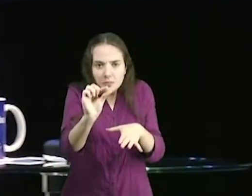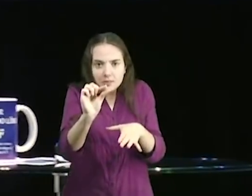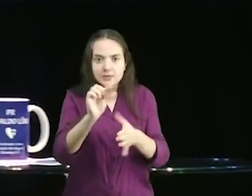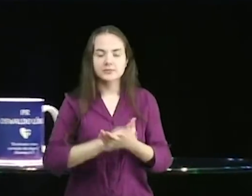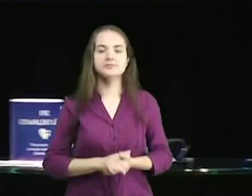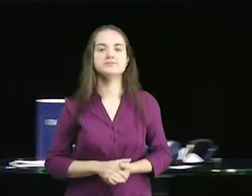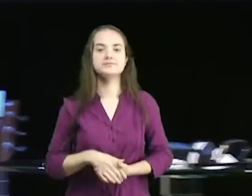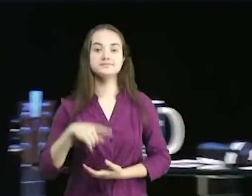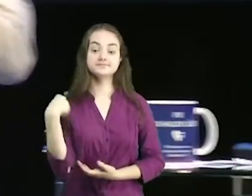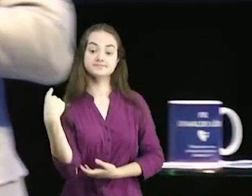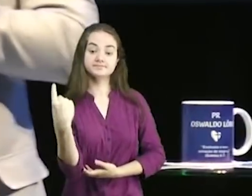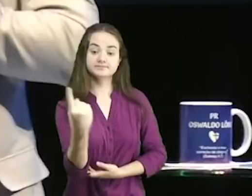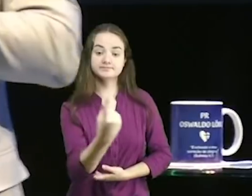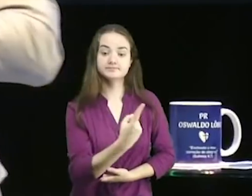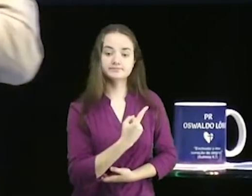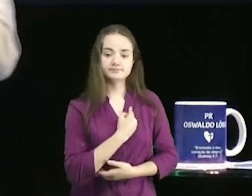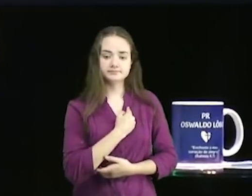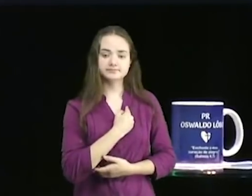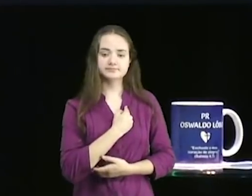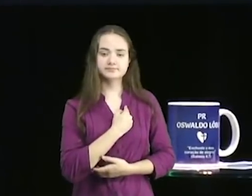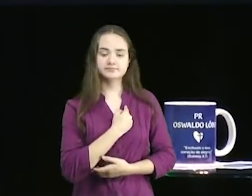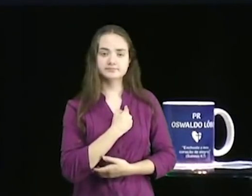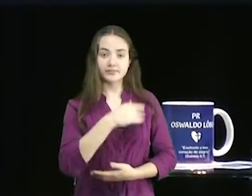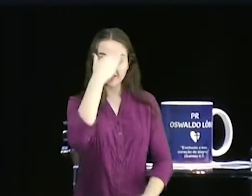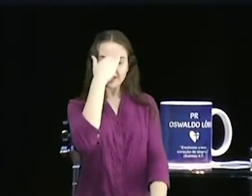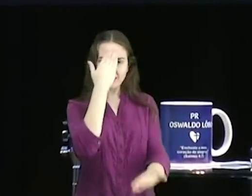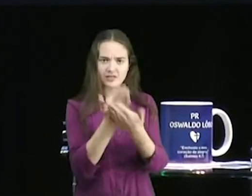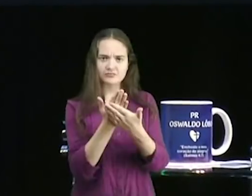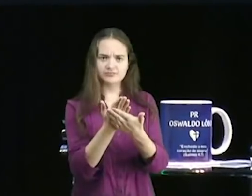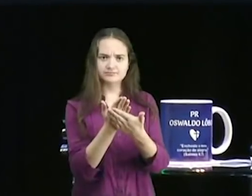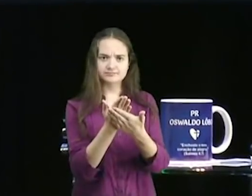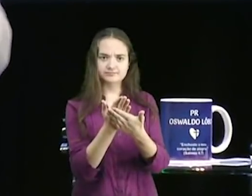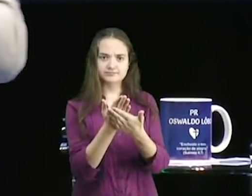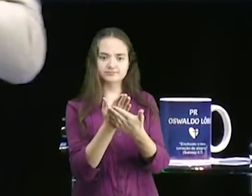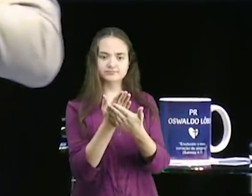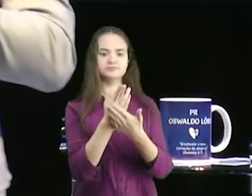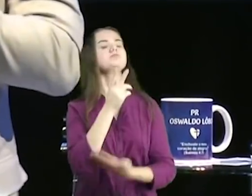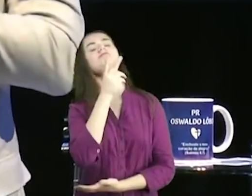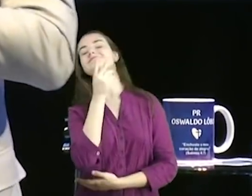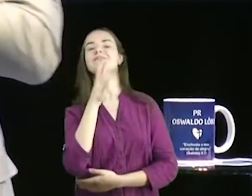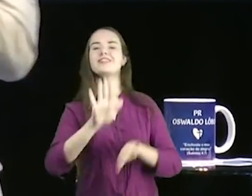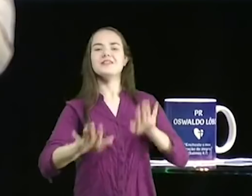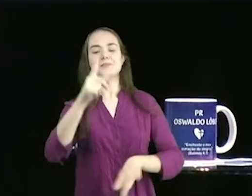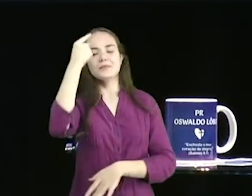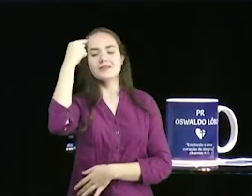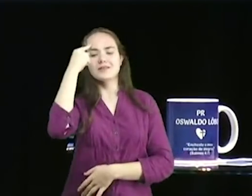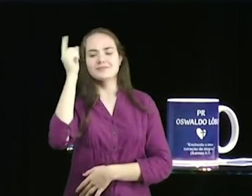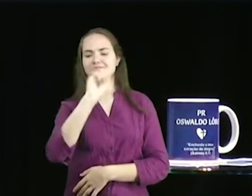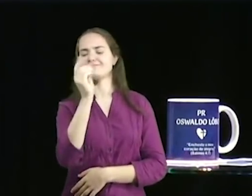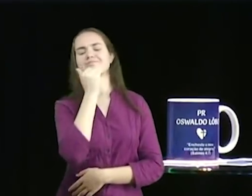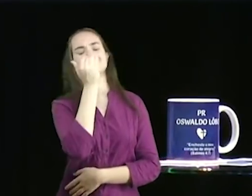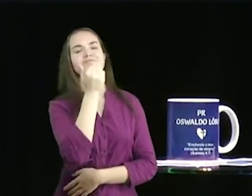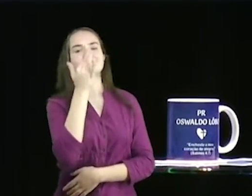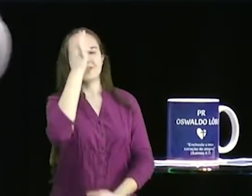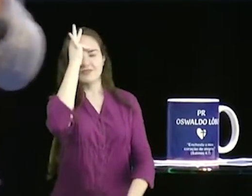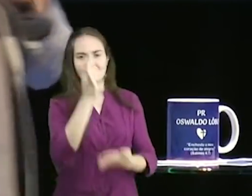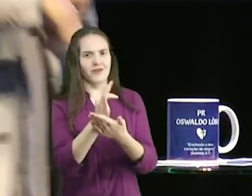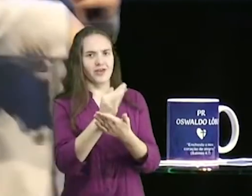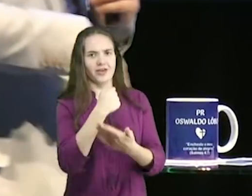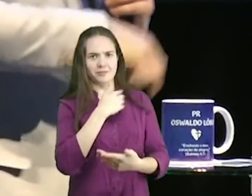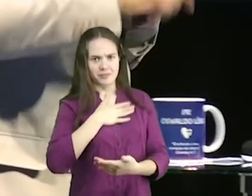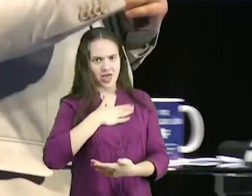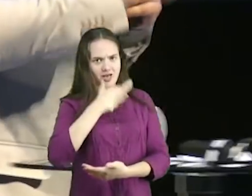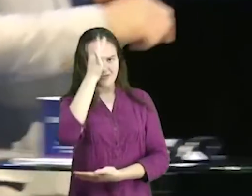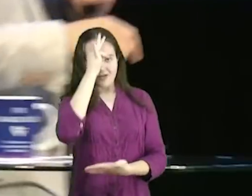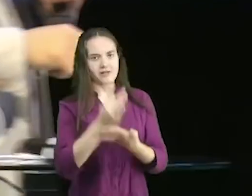Quando a gente diz para você: creia somente, você fala assim: não, mas isso aqui não vai dar. Essa fé não vai dar, tem que ser a fé do